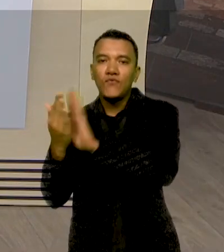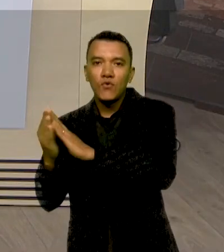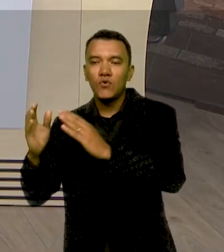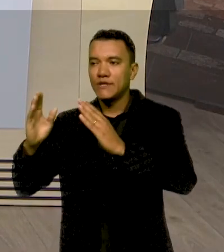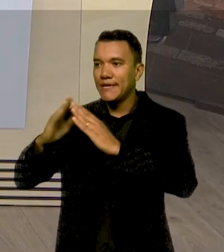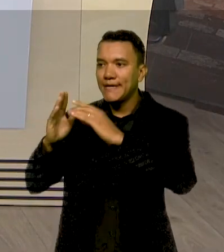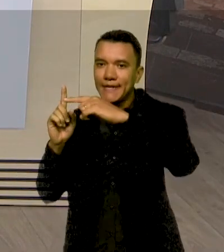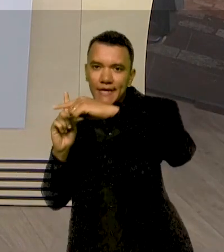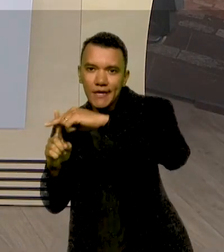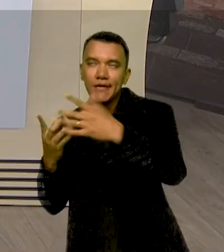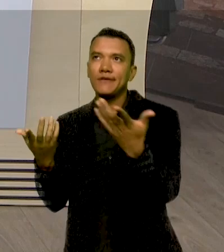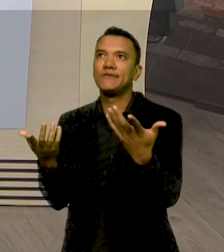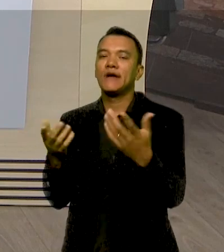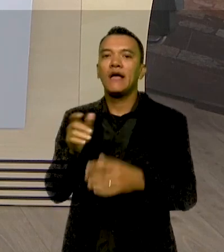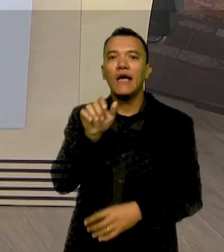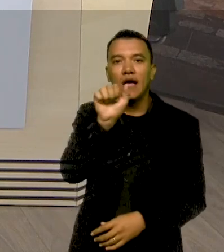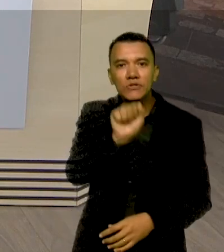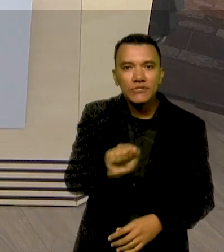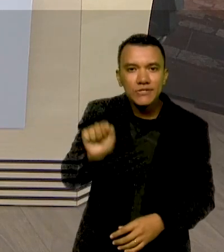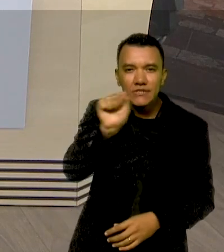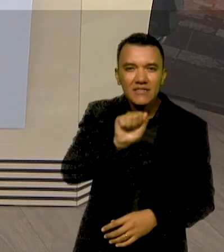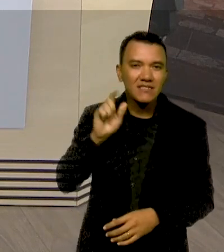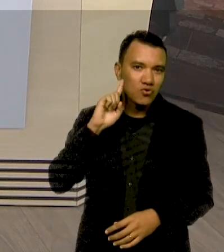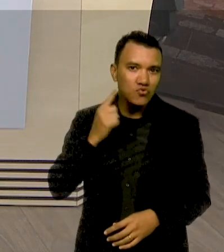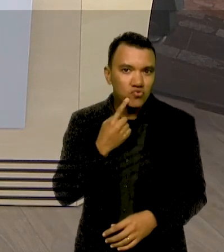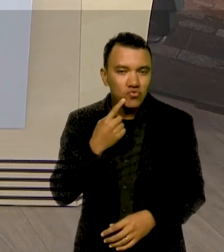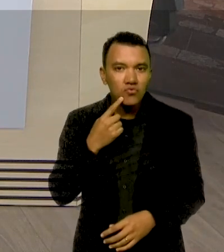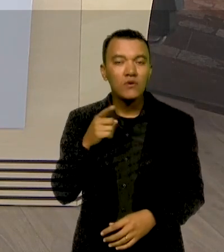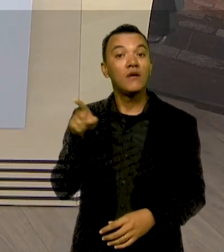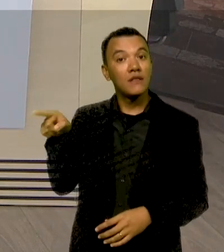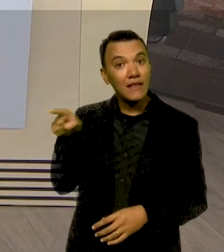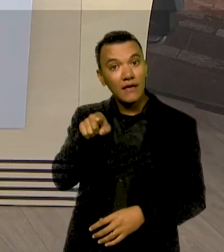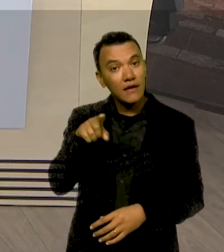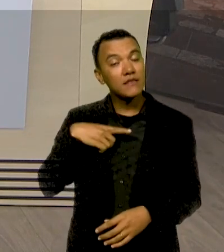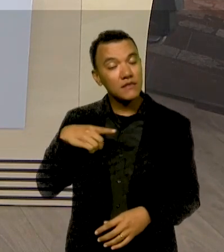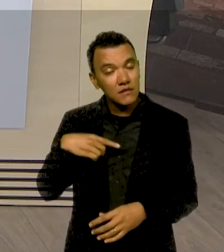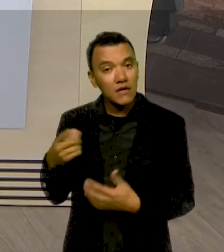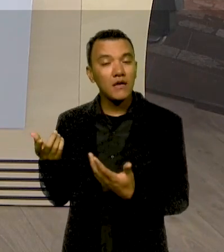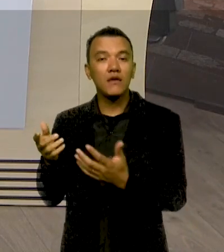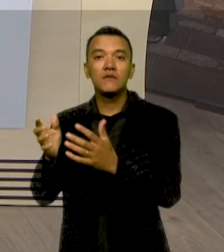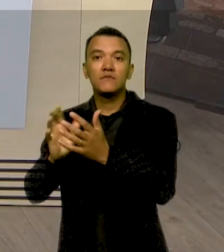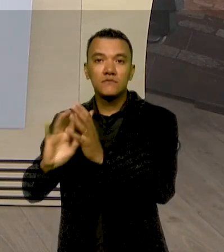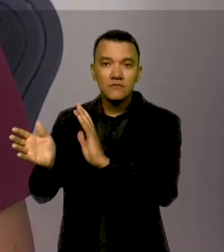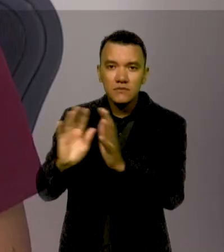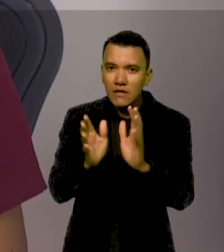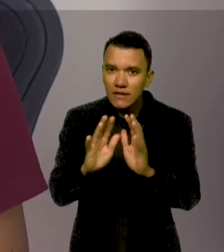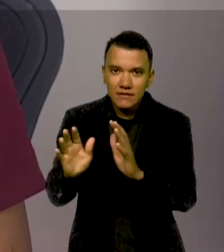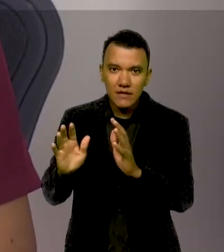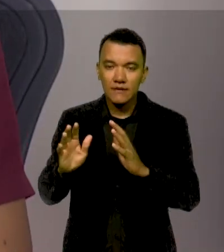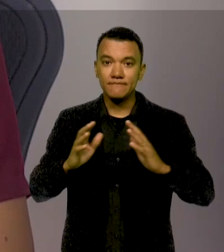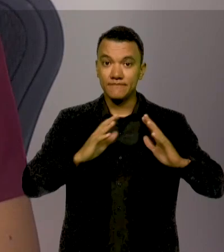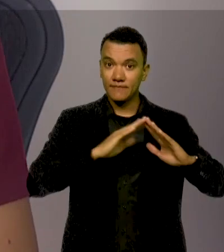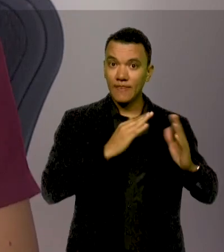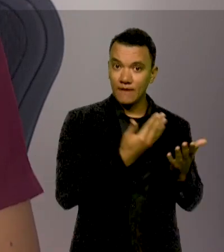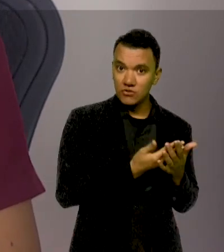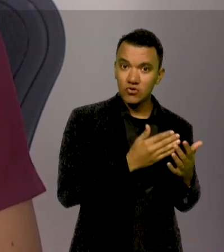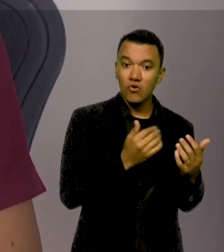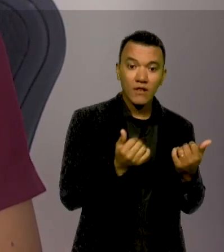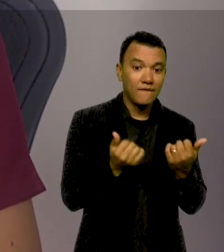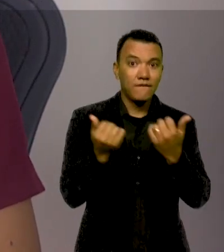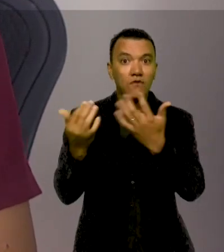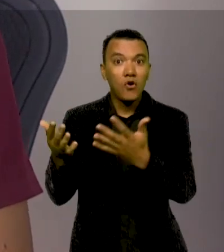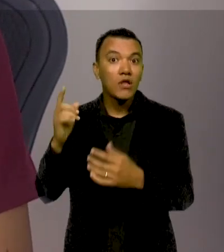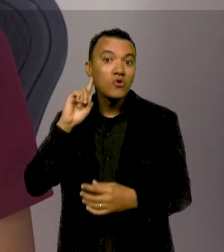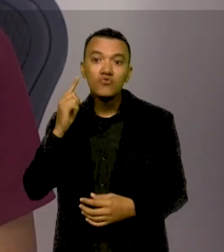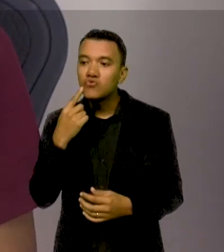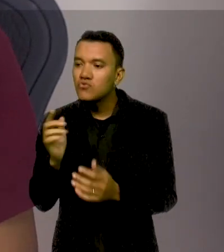de surdos, né, já existiam pessoas que utilizavam a língua de sinais. Fora das escolas, os surdos usavam a língua de